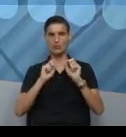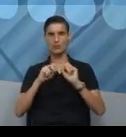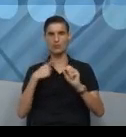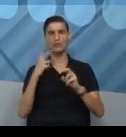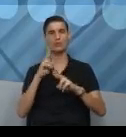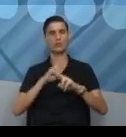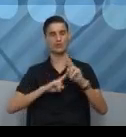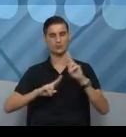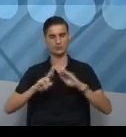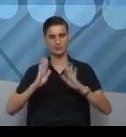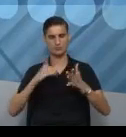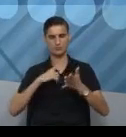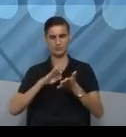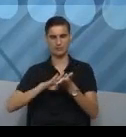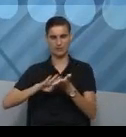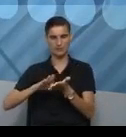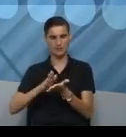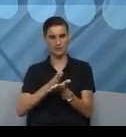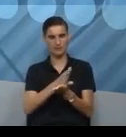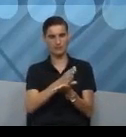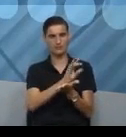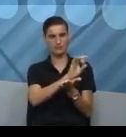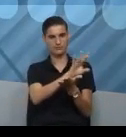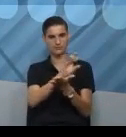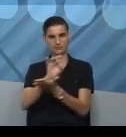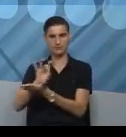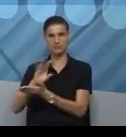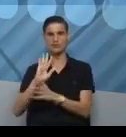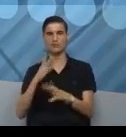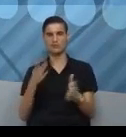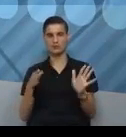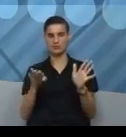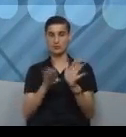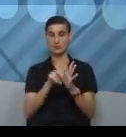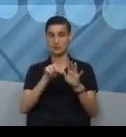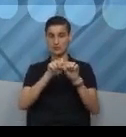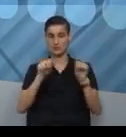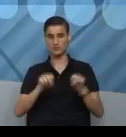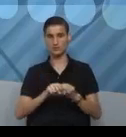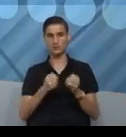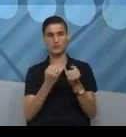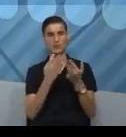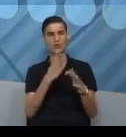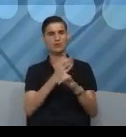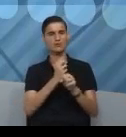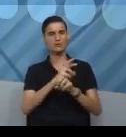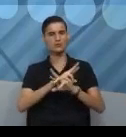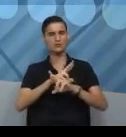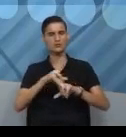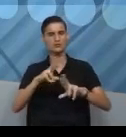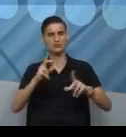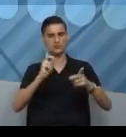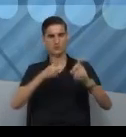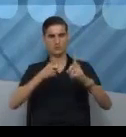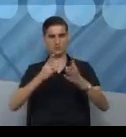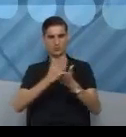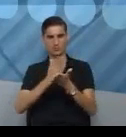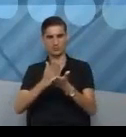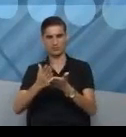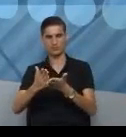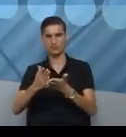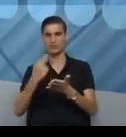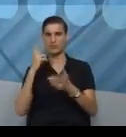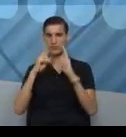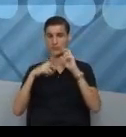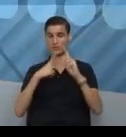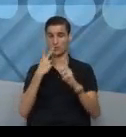a gente utilizou a separação de variáveis, a gente chegou num sistema de equações diferenciais ordinárias, que nós, no caso, a gente